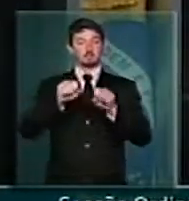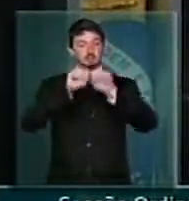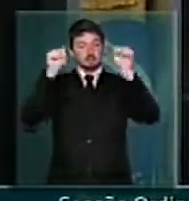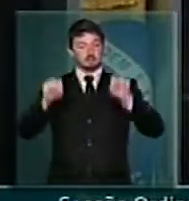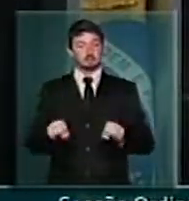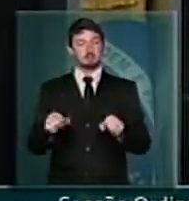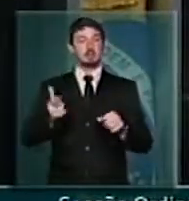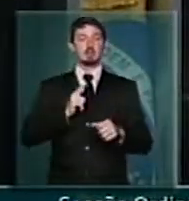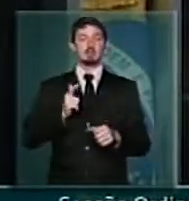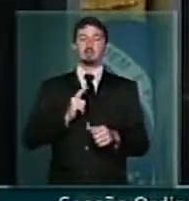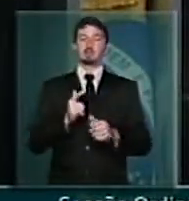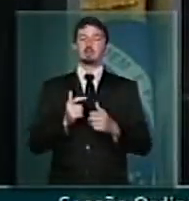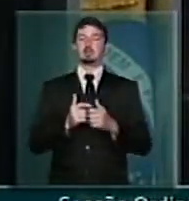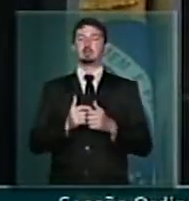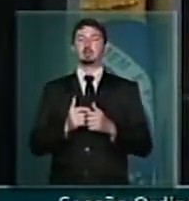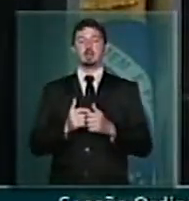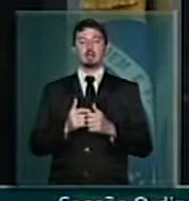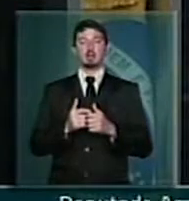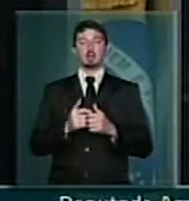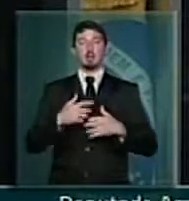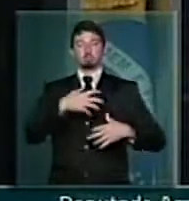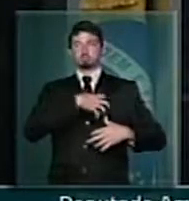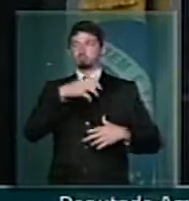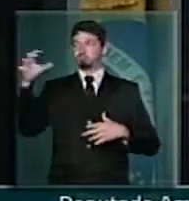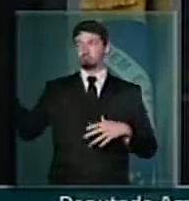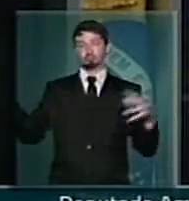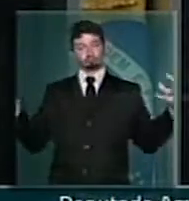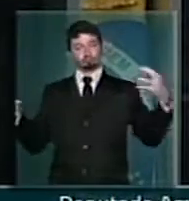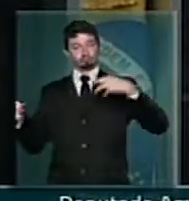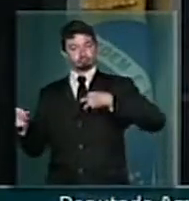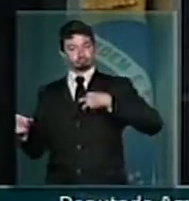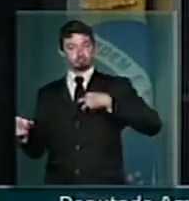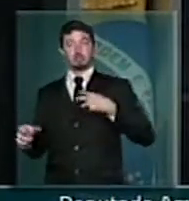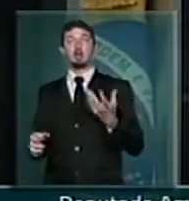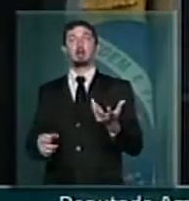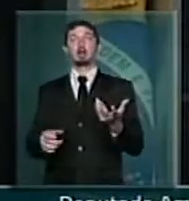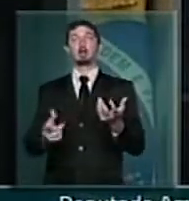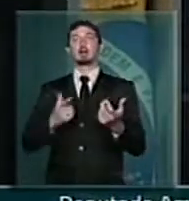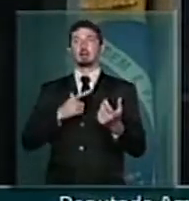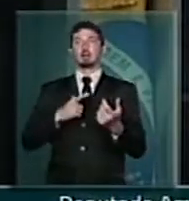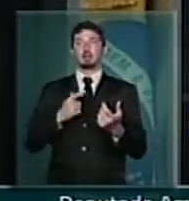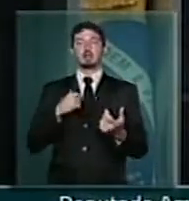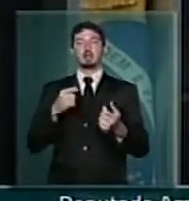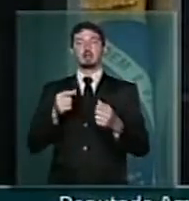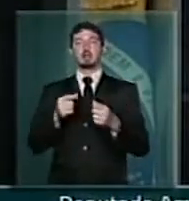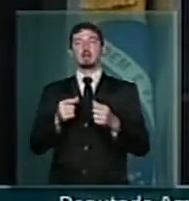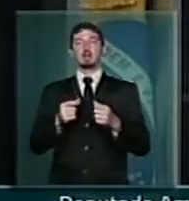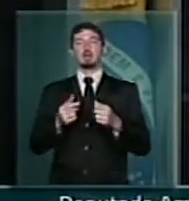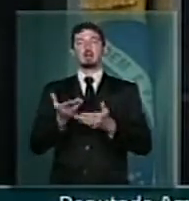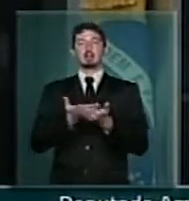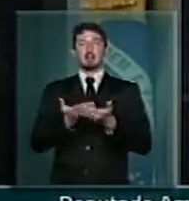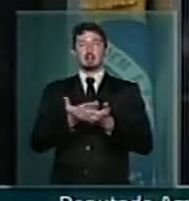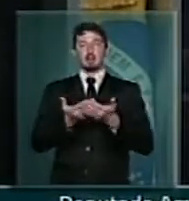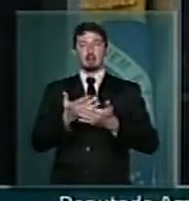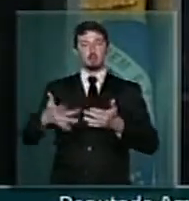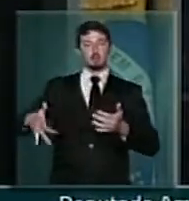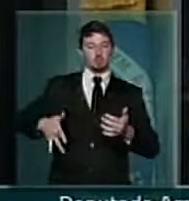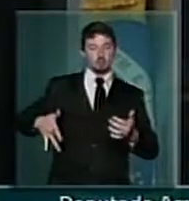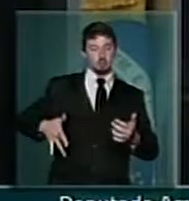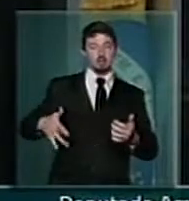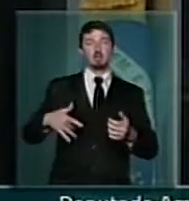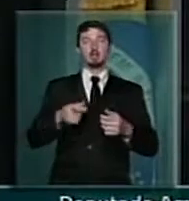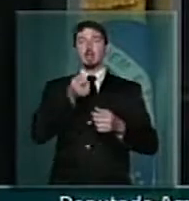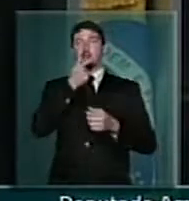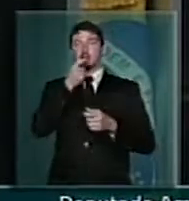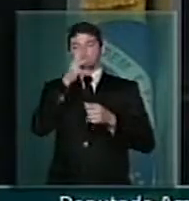que tem transplante, que tem imunização, que tem hemodiálise, que tem distribuição de medicamento,